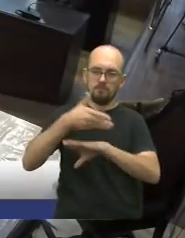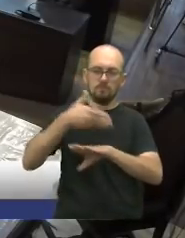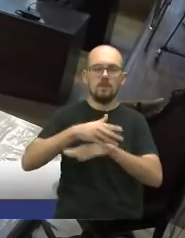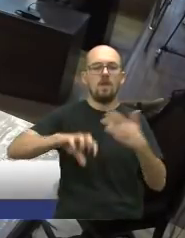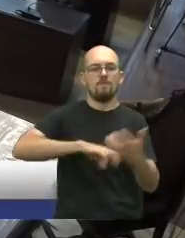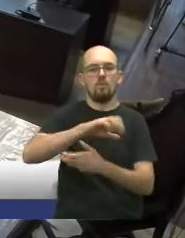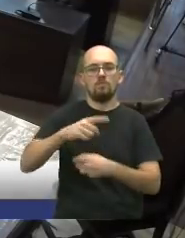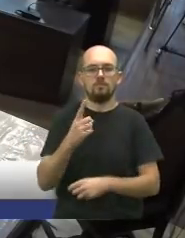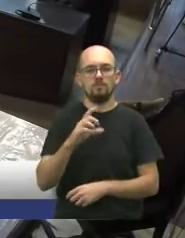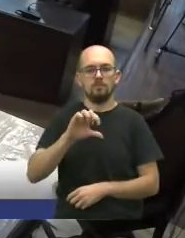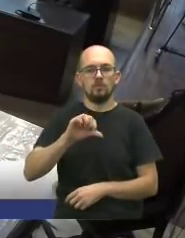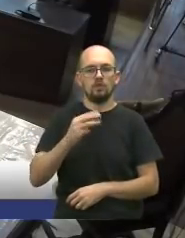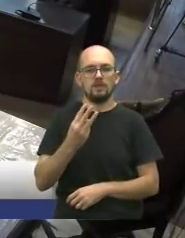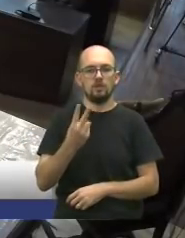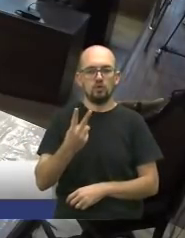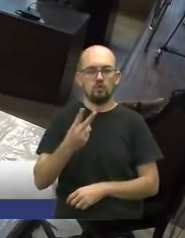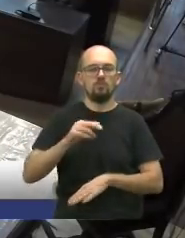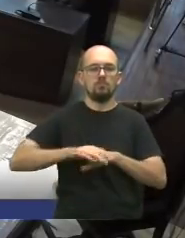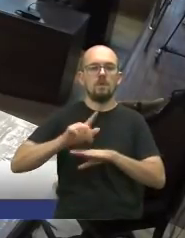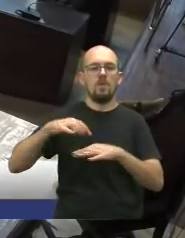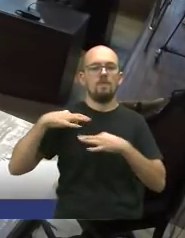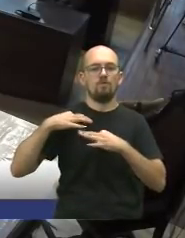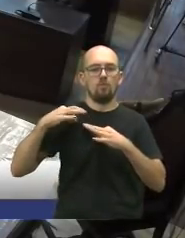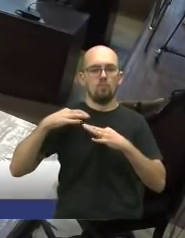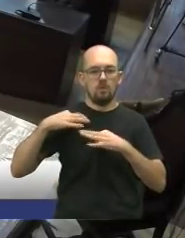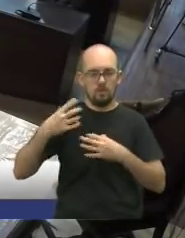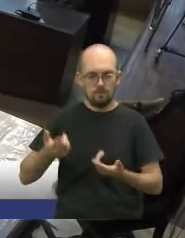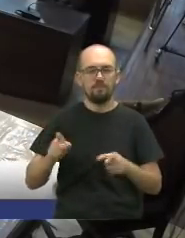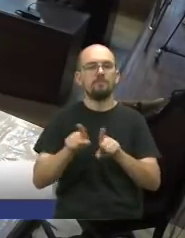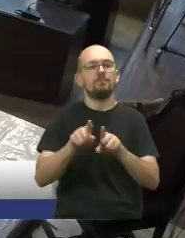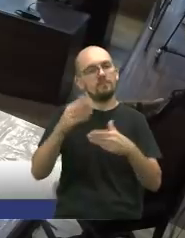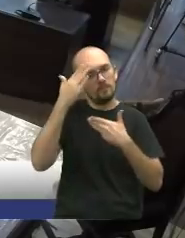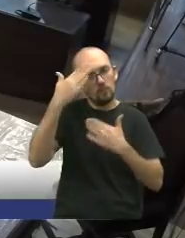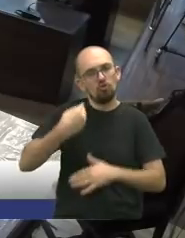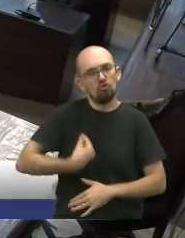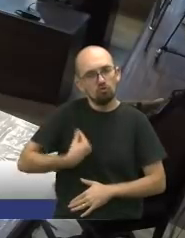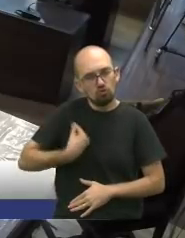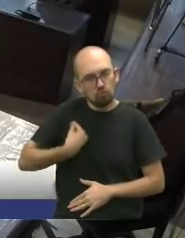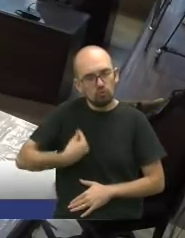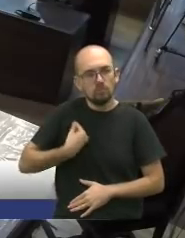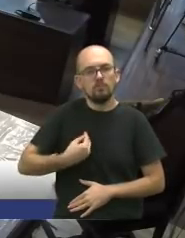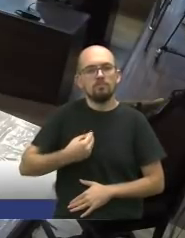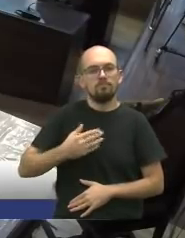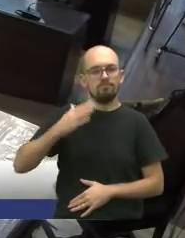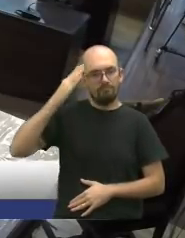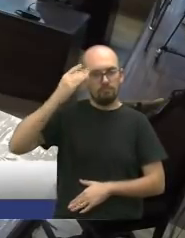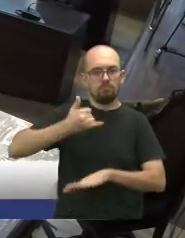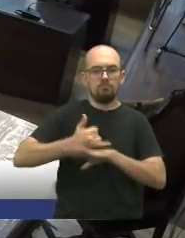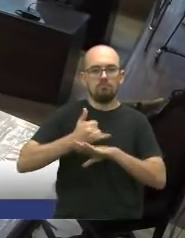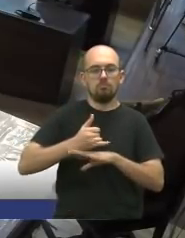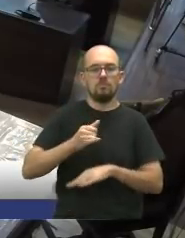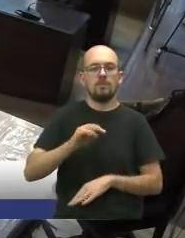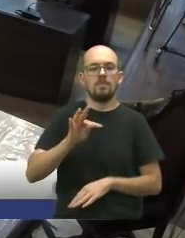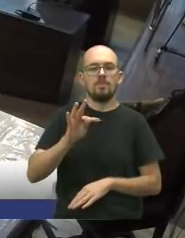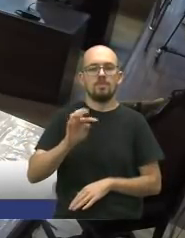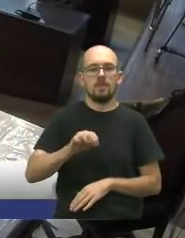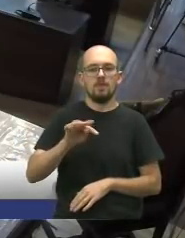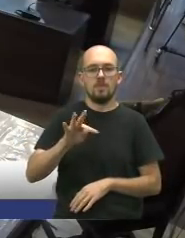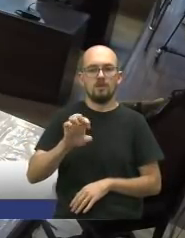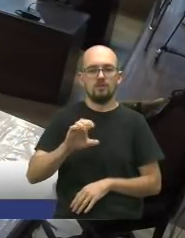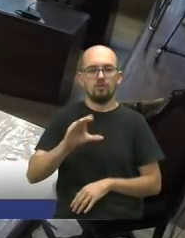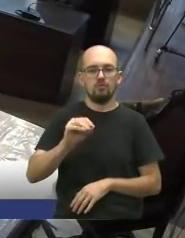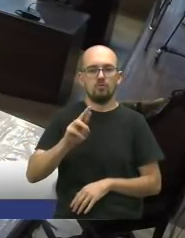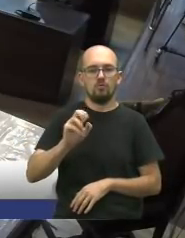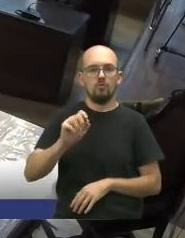de 1932 como voluntário, e agradecer também a presença do tenente-coronel reformado da Polícia Militar,